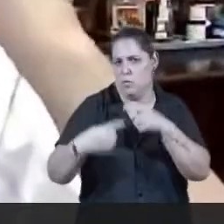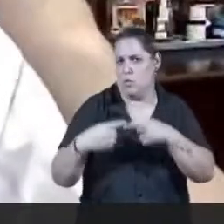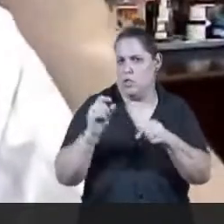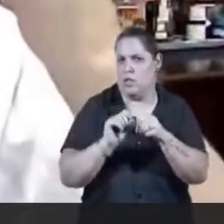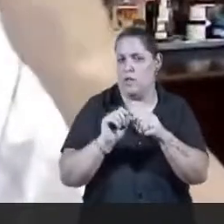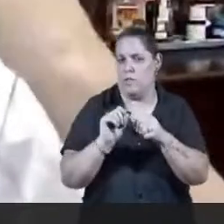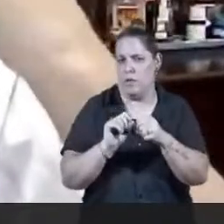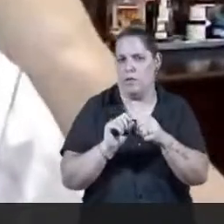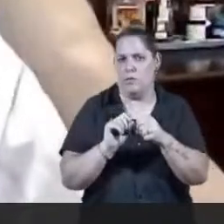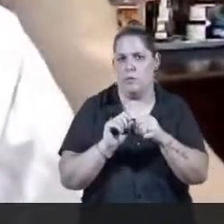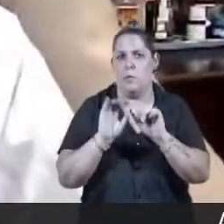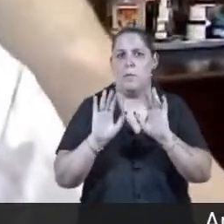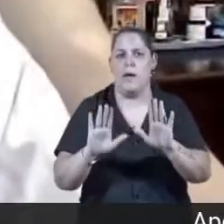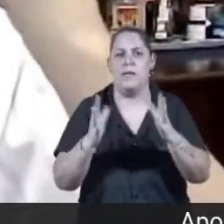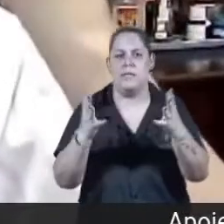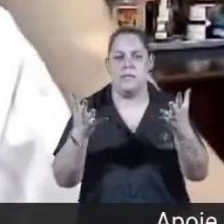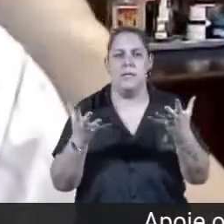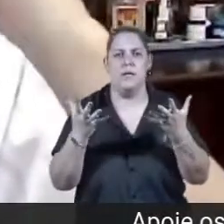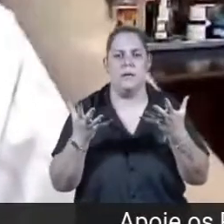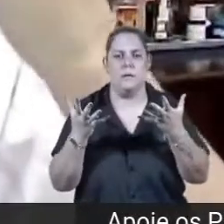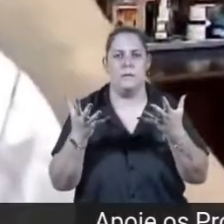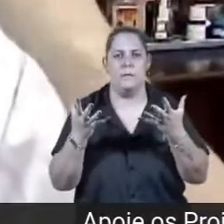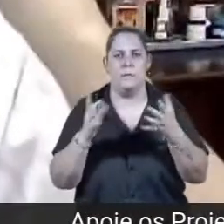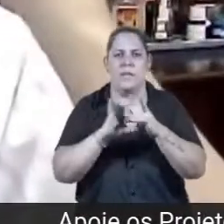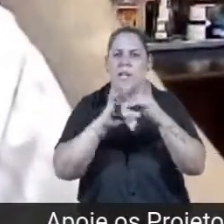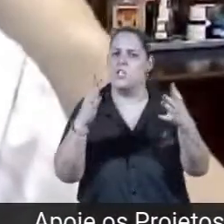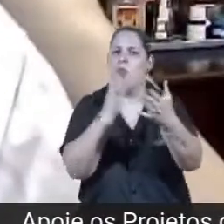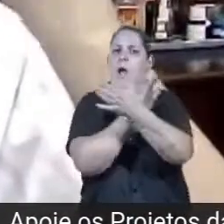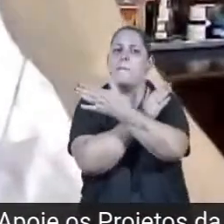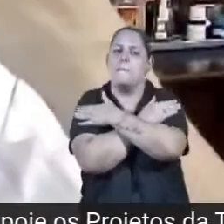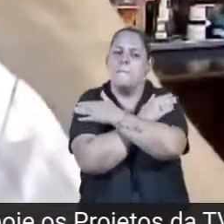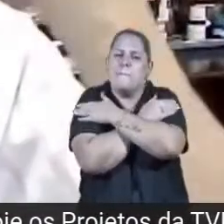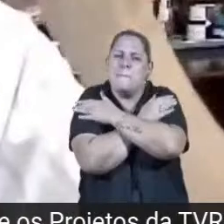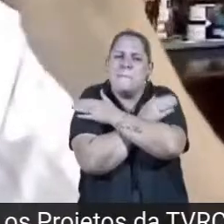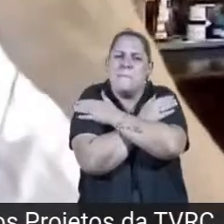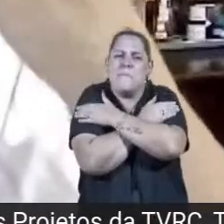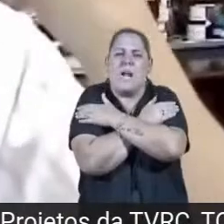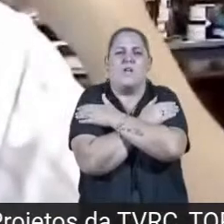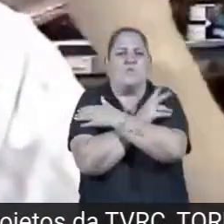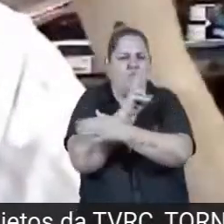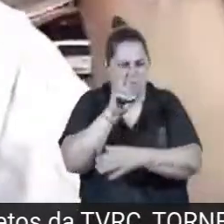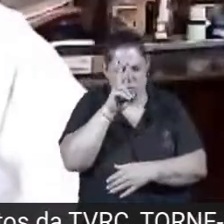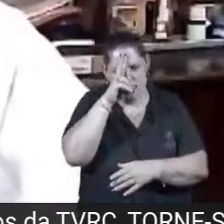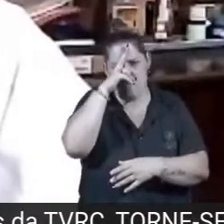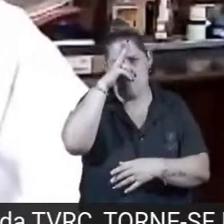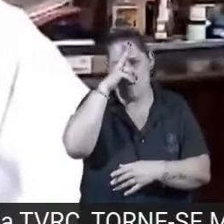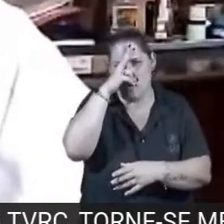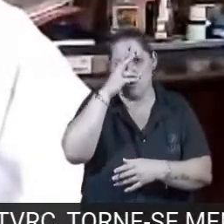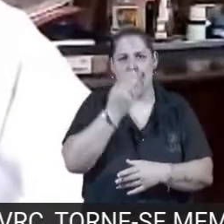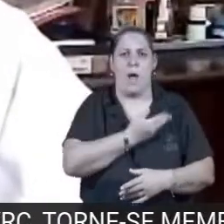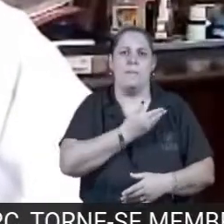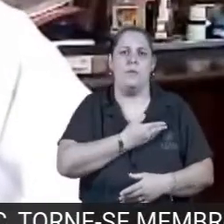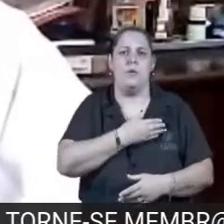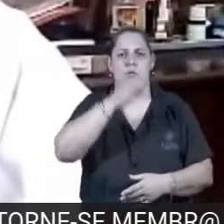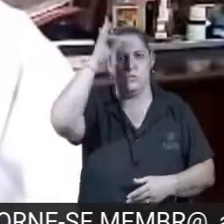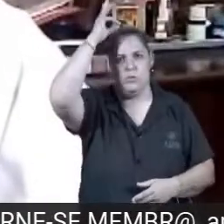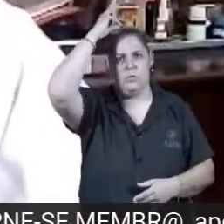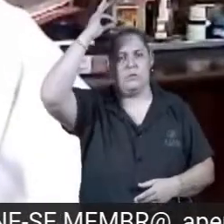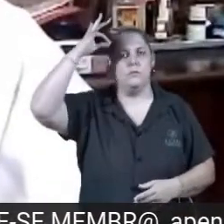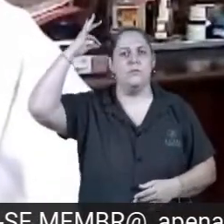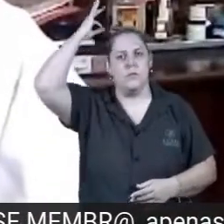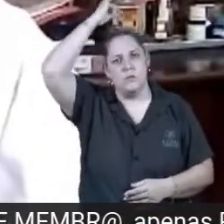implementado. Por isso, eu queria deixar este abraço muito forte para os companheiros do Espírito